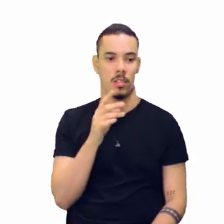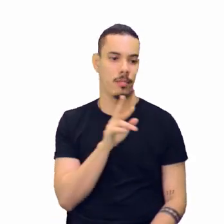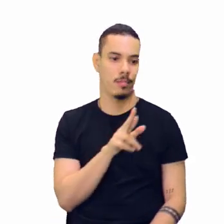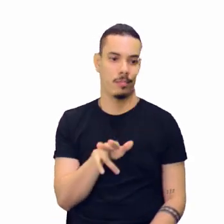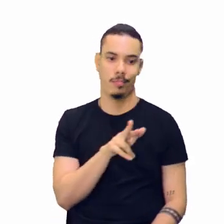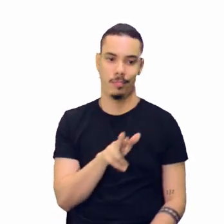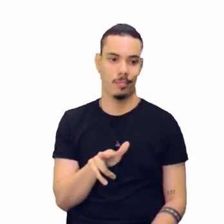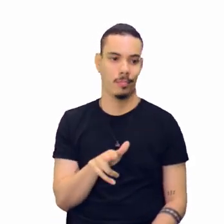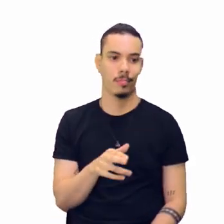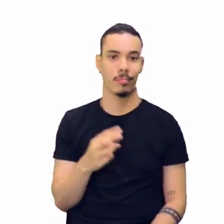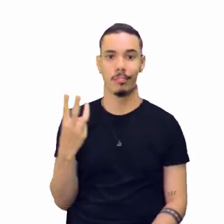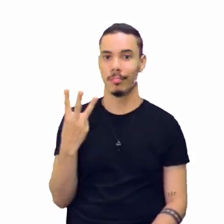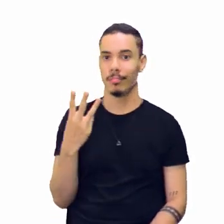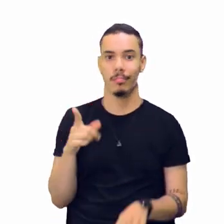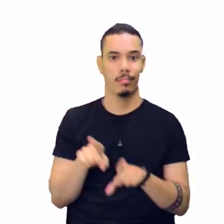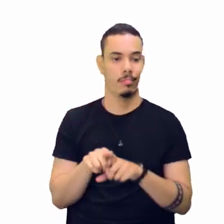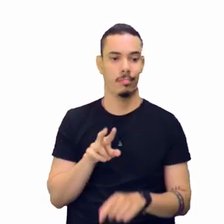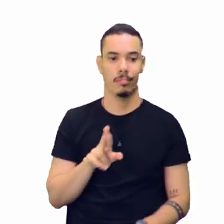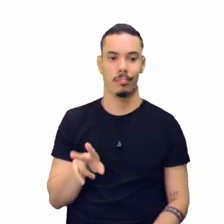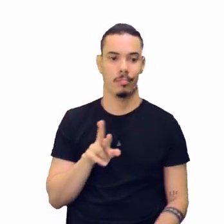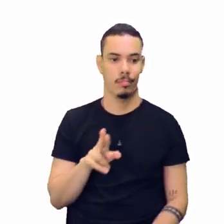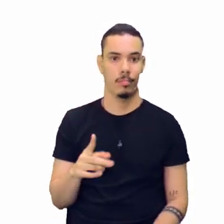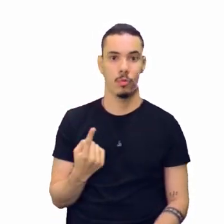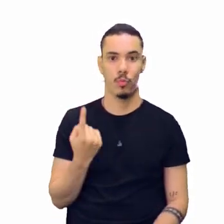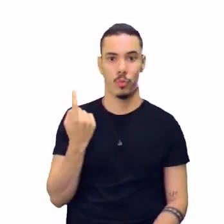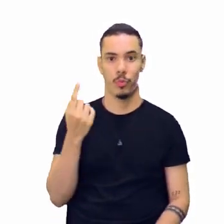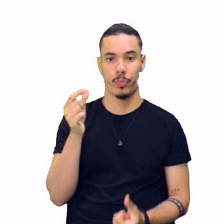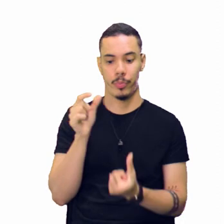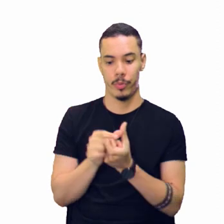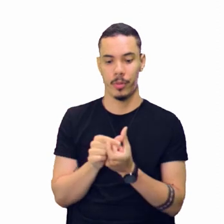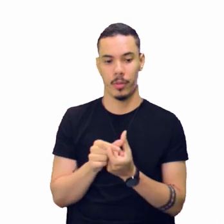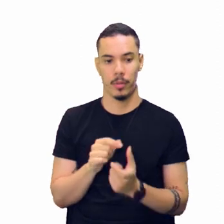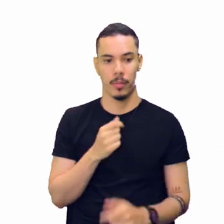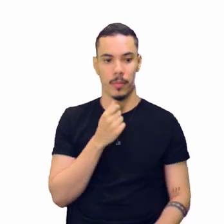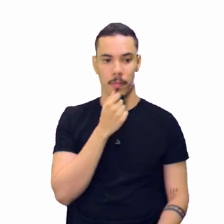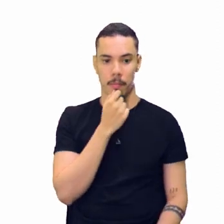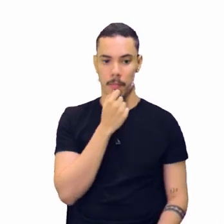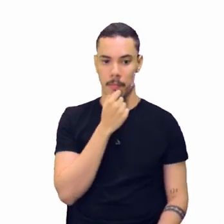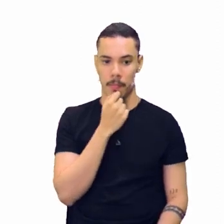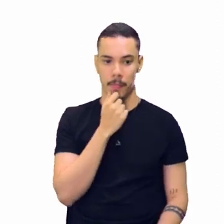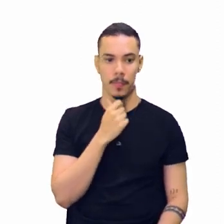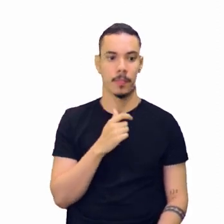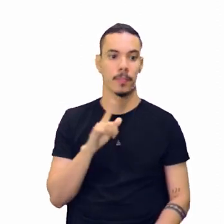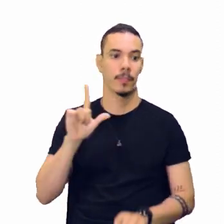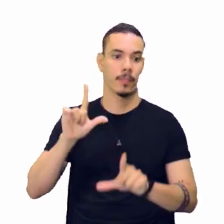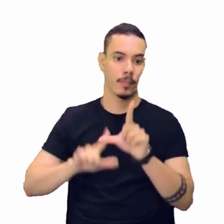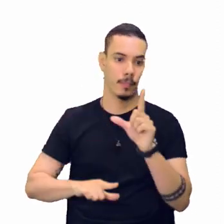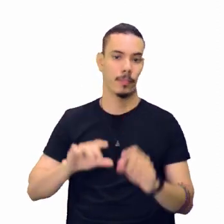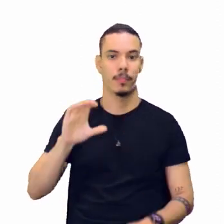é proparoxítona. E 3 é um monossílabo tônico. Então, gabarito,